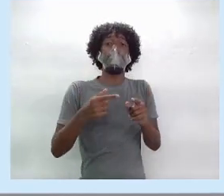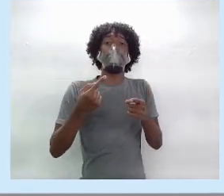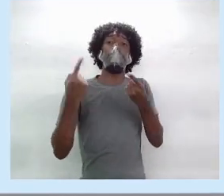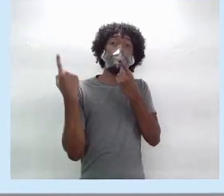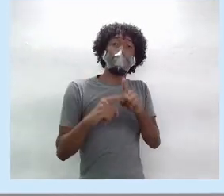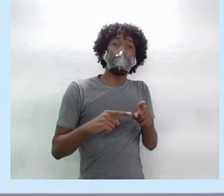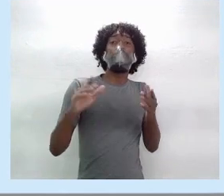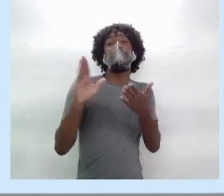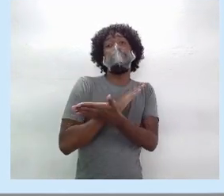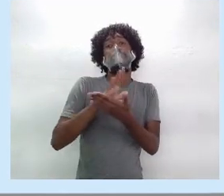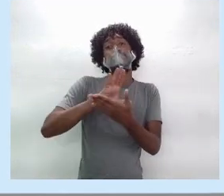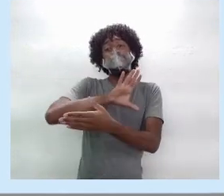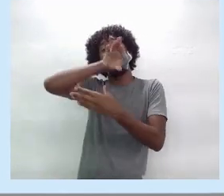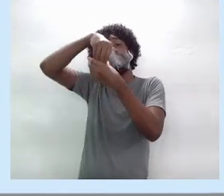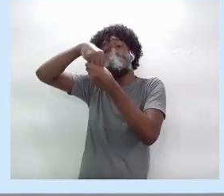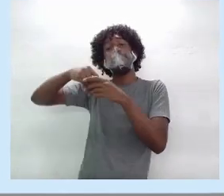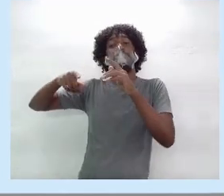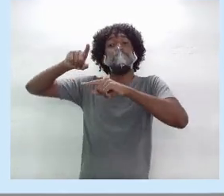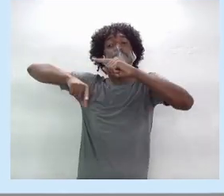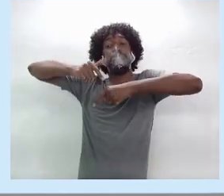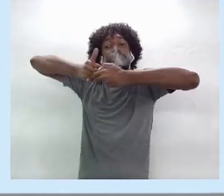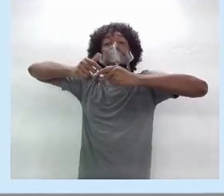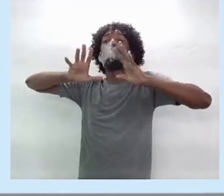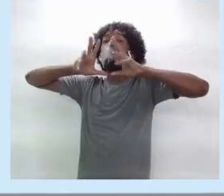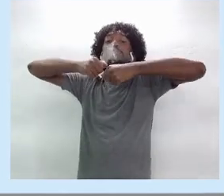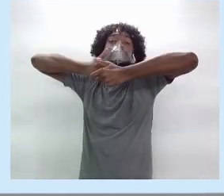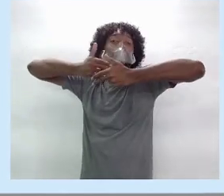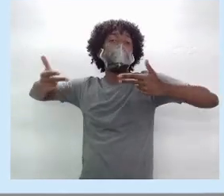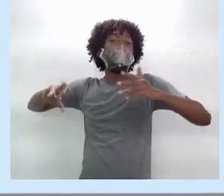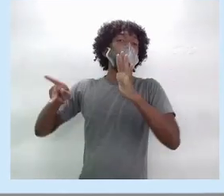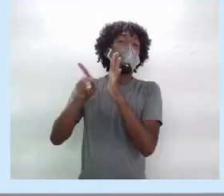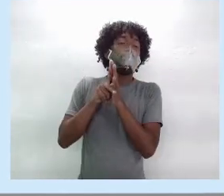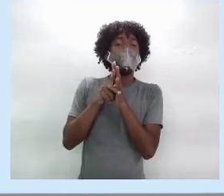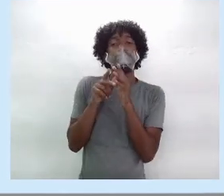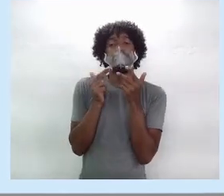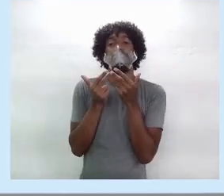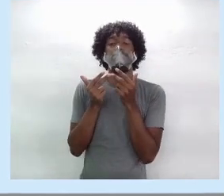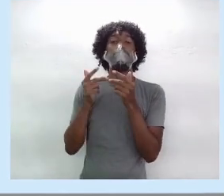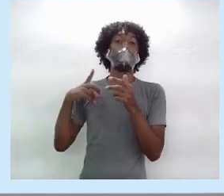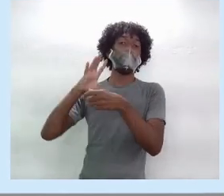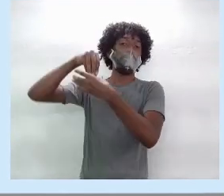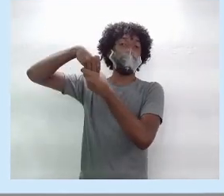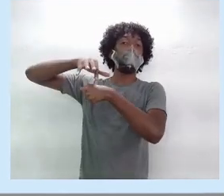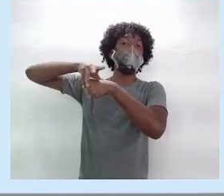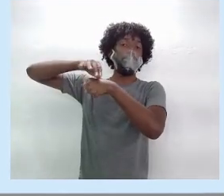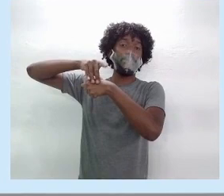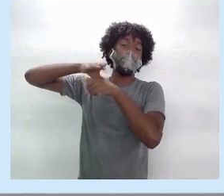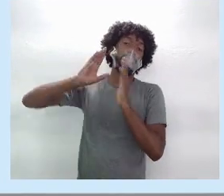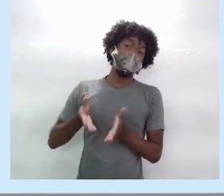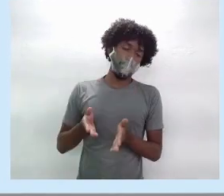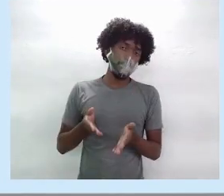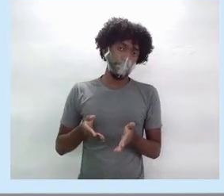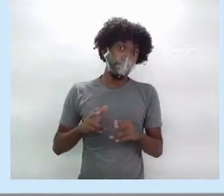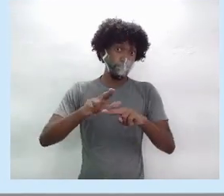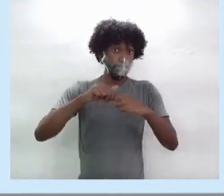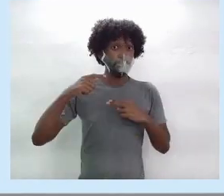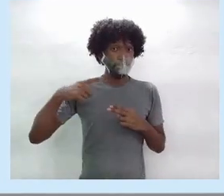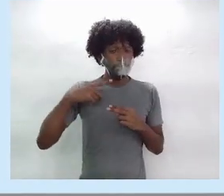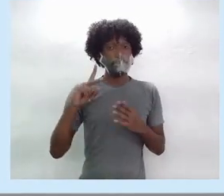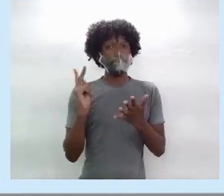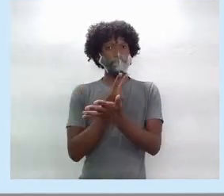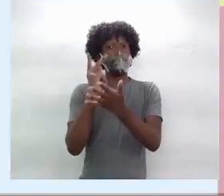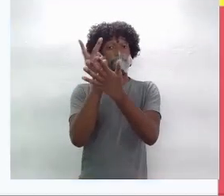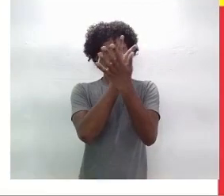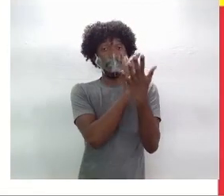algumas doenças. E existe esse impacto ambiental. Existem também os fenômenos naturais